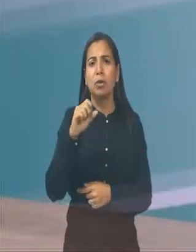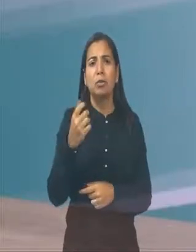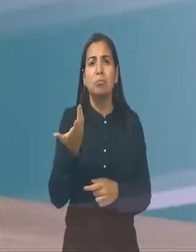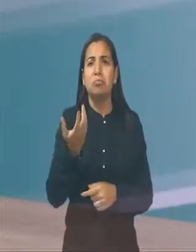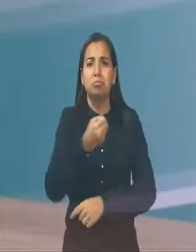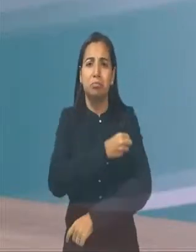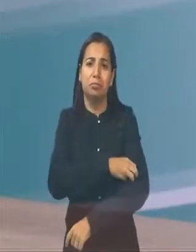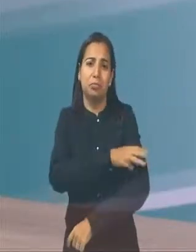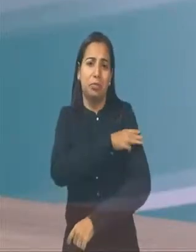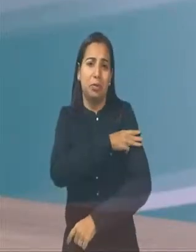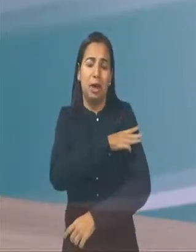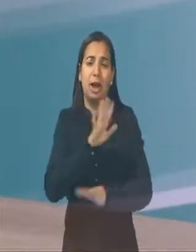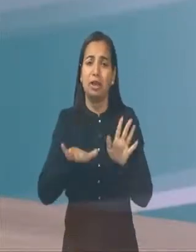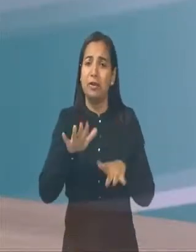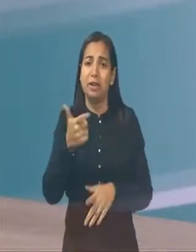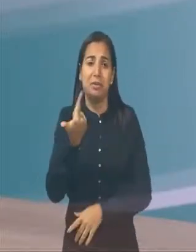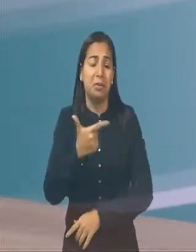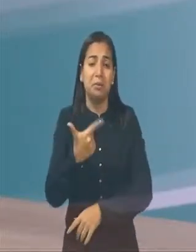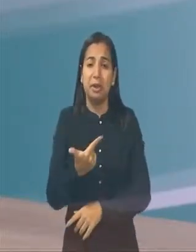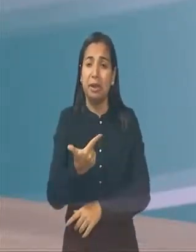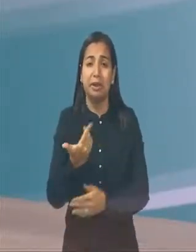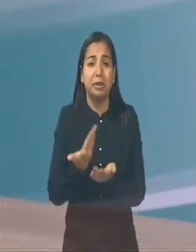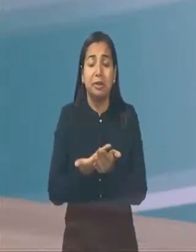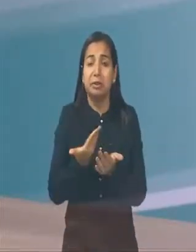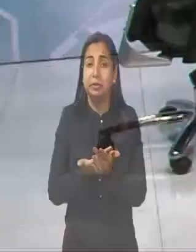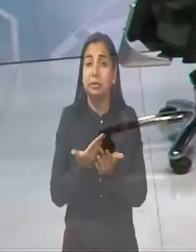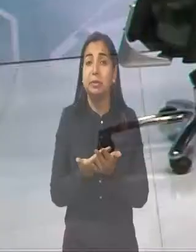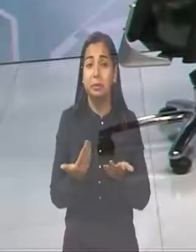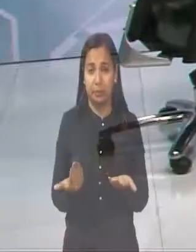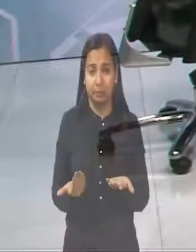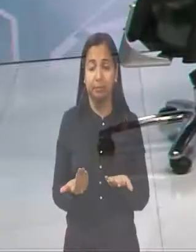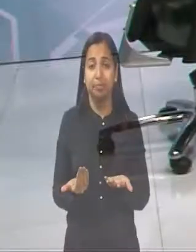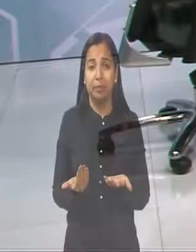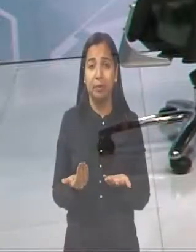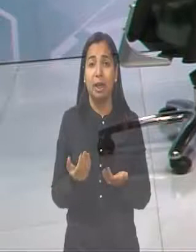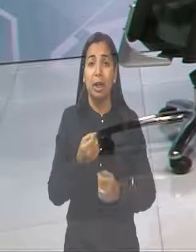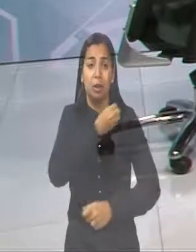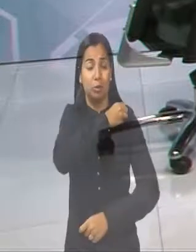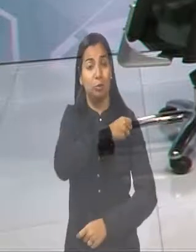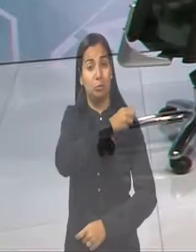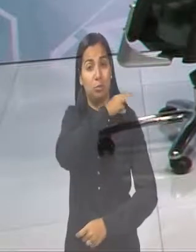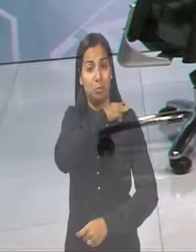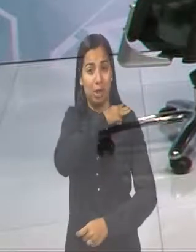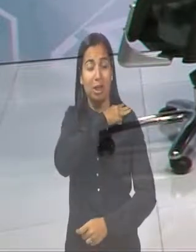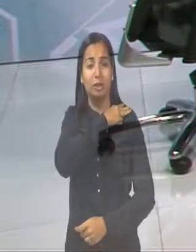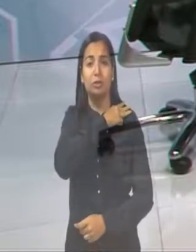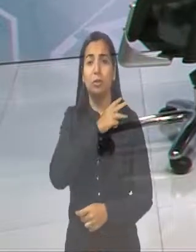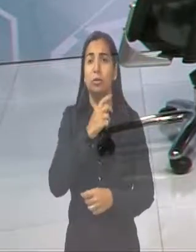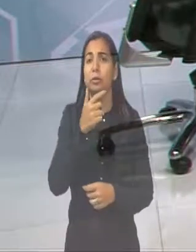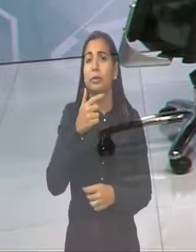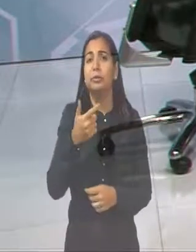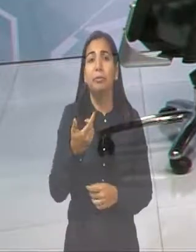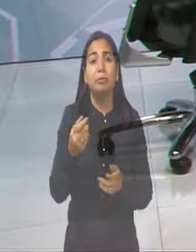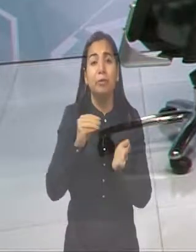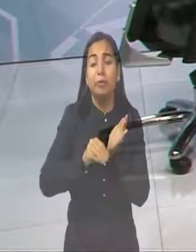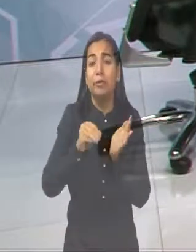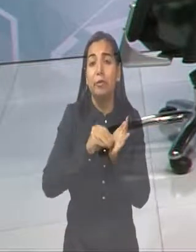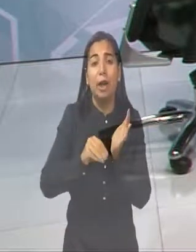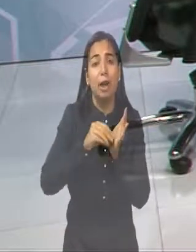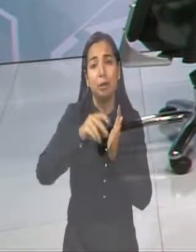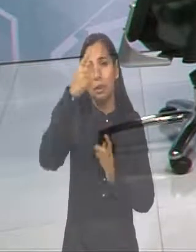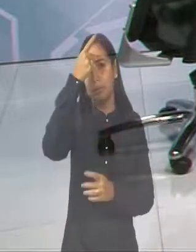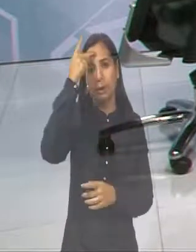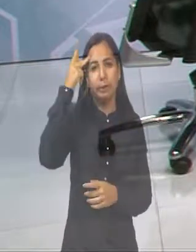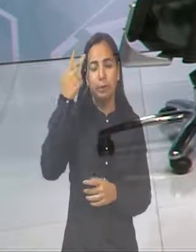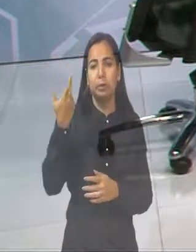nenhum fundamental. No nível médio, nós não estamos oferecendo vagas para a metade da população da